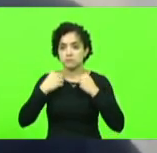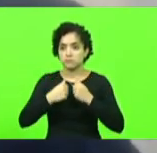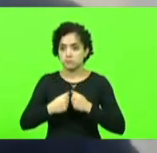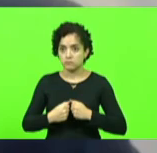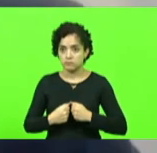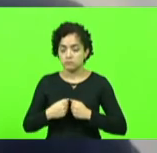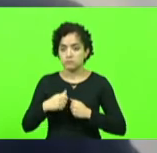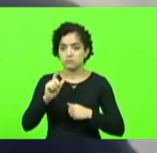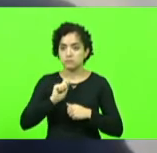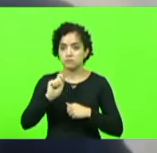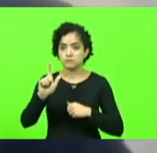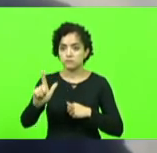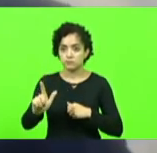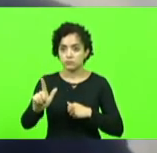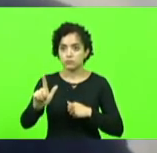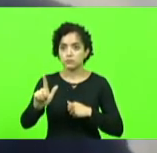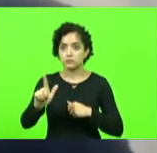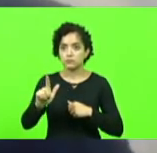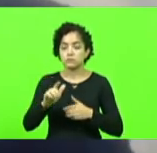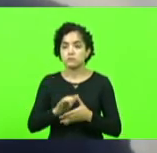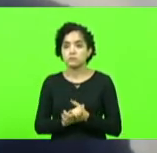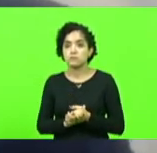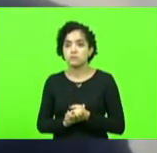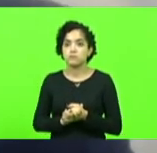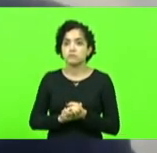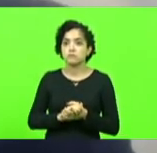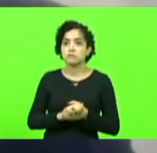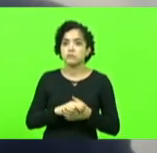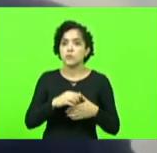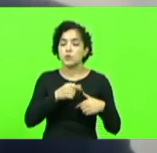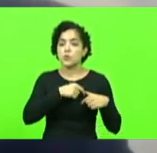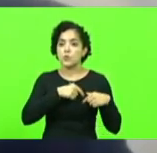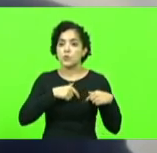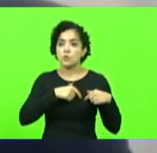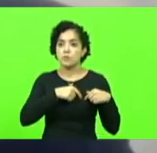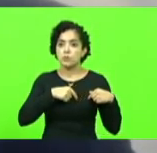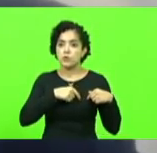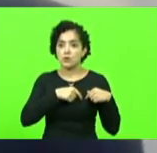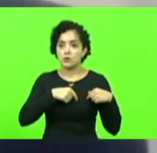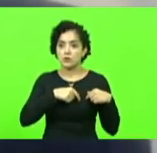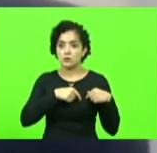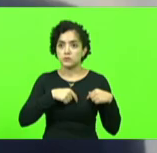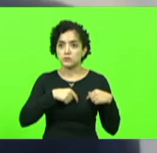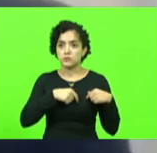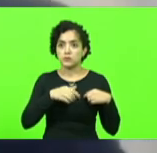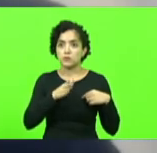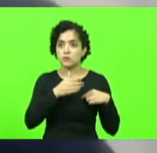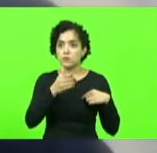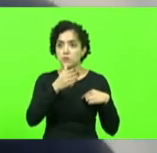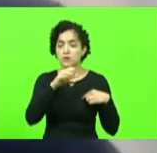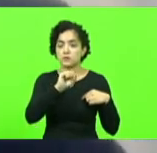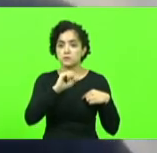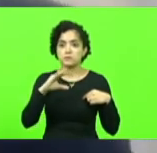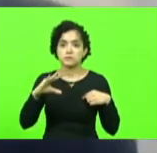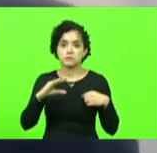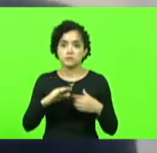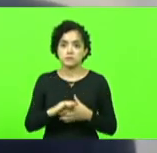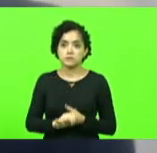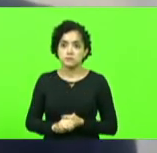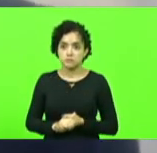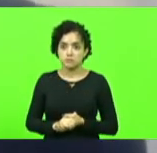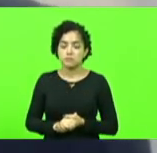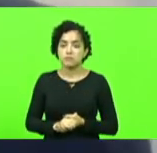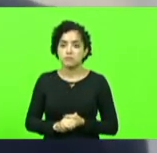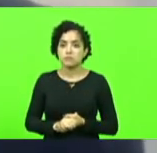azul e carrego na lapela um broche da bandeira do estado de Santa Catarina com